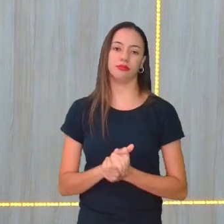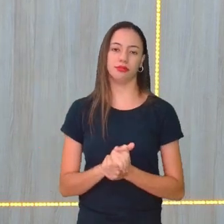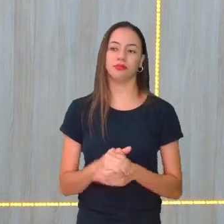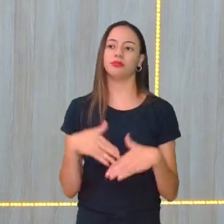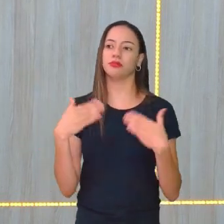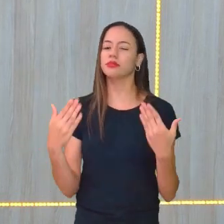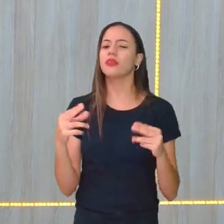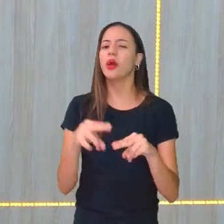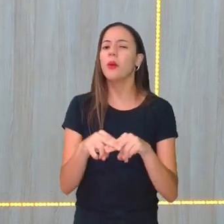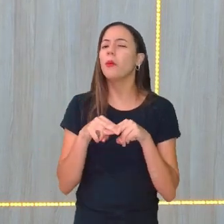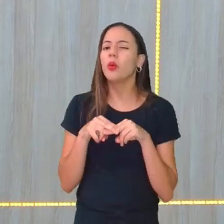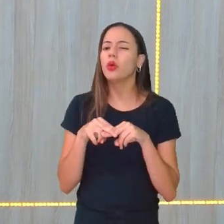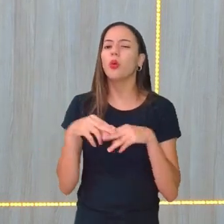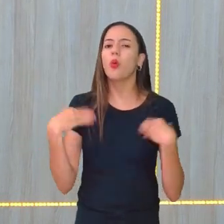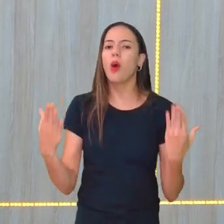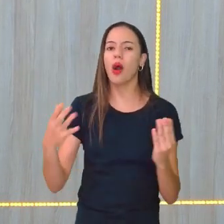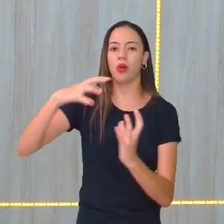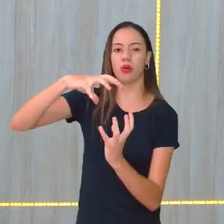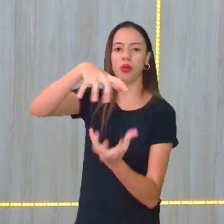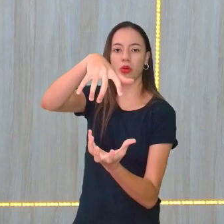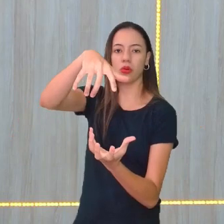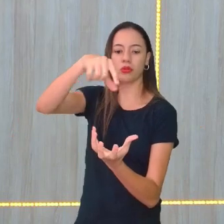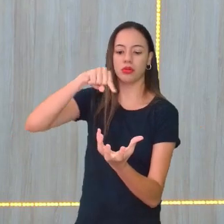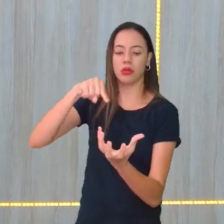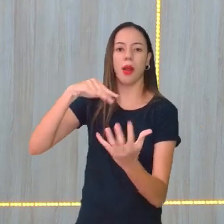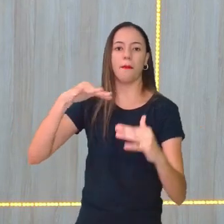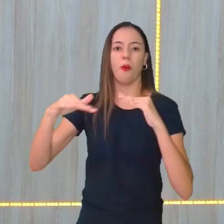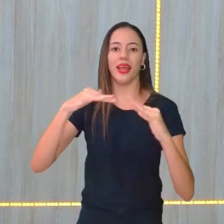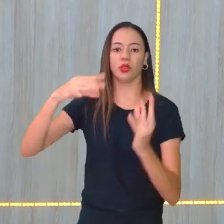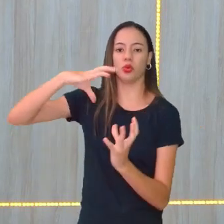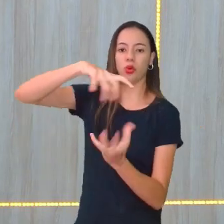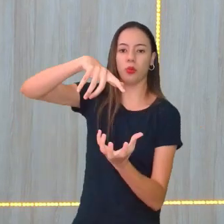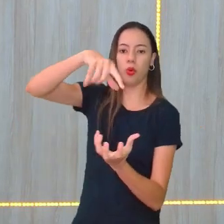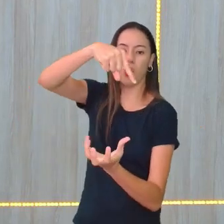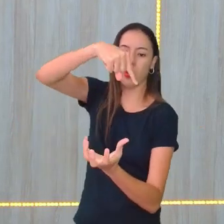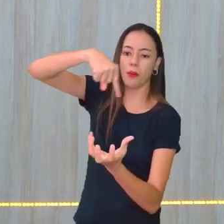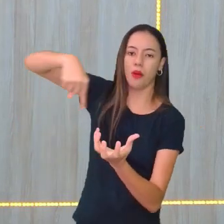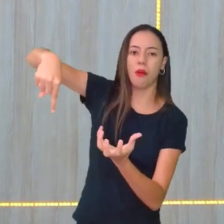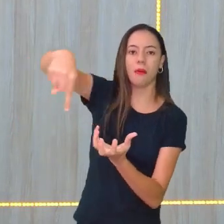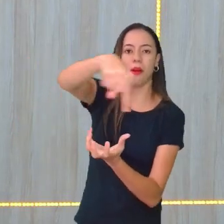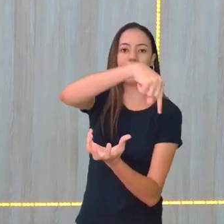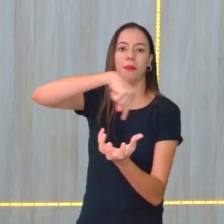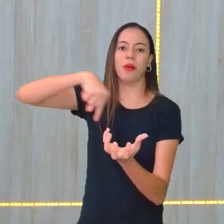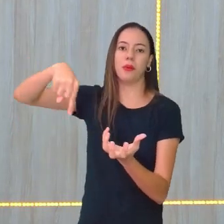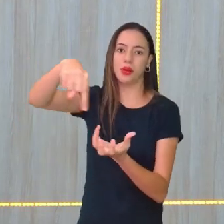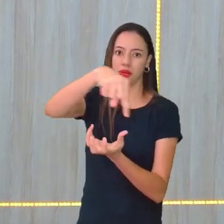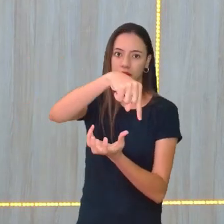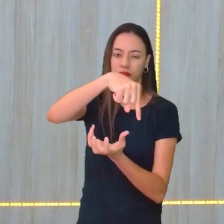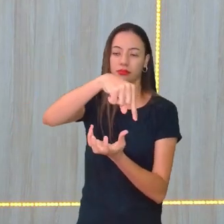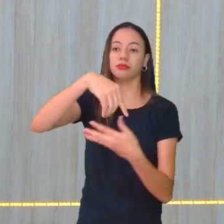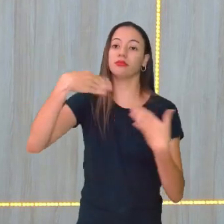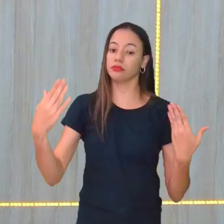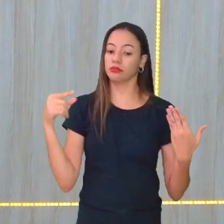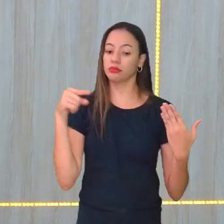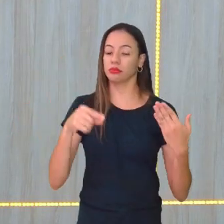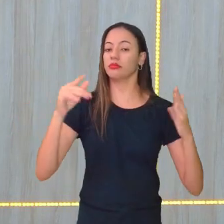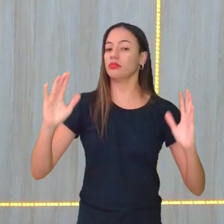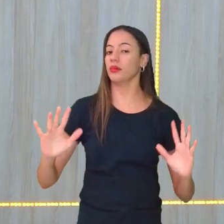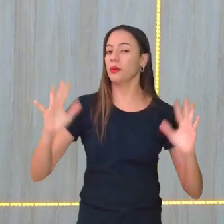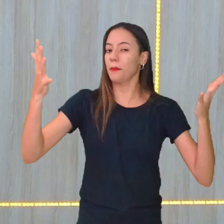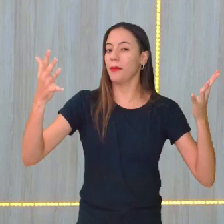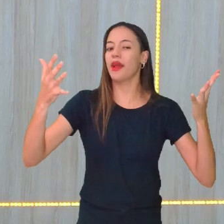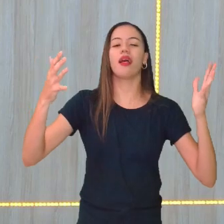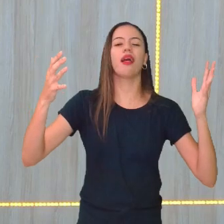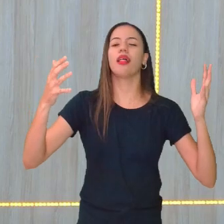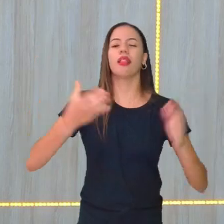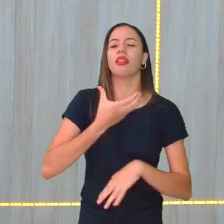tudo devido ao movimento, né, de translação da Terra. Então, nesse sentido, se comemorava, né, o Natal